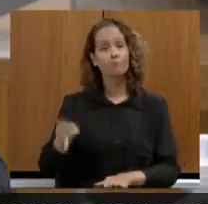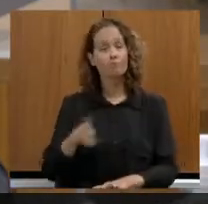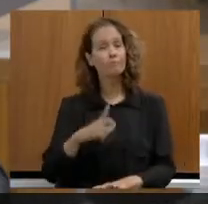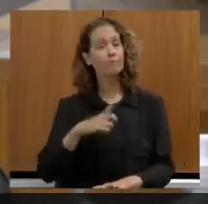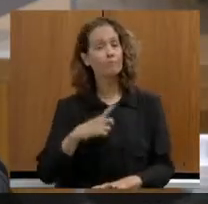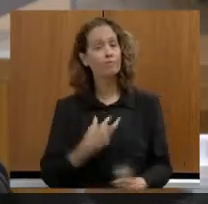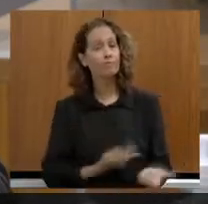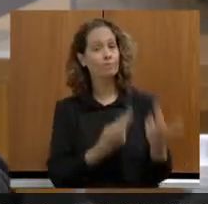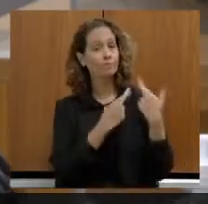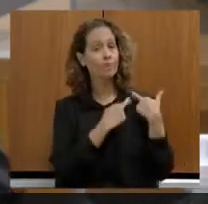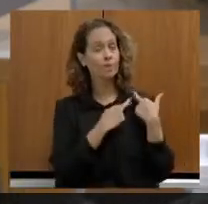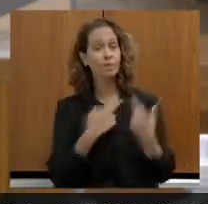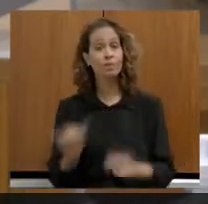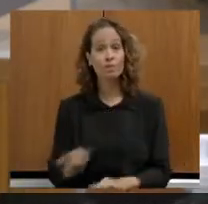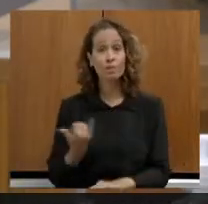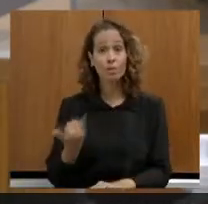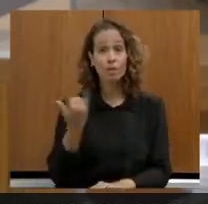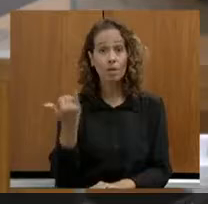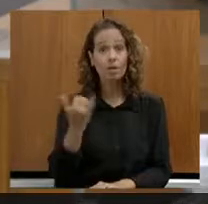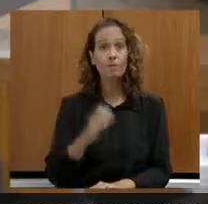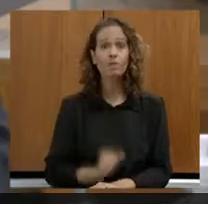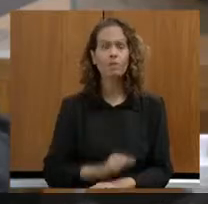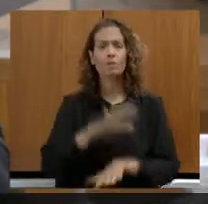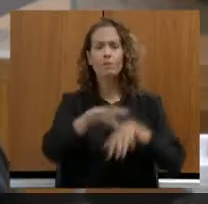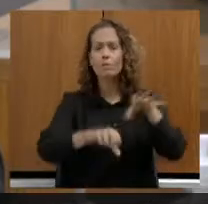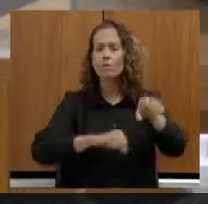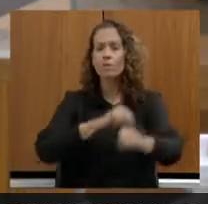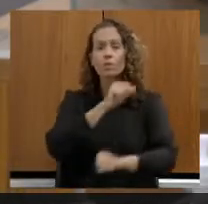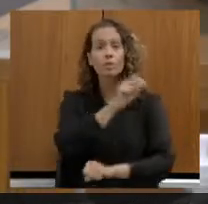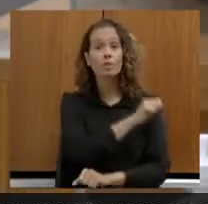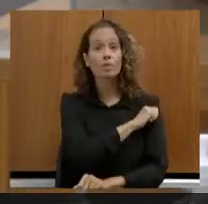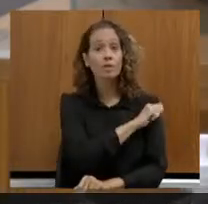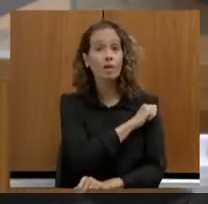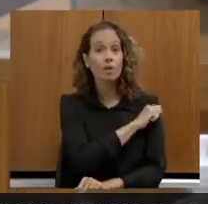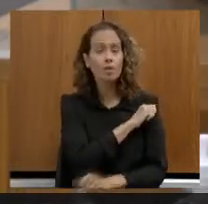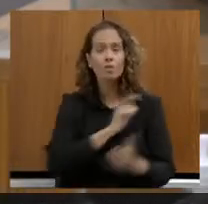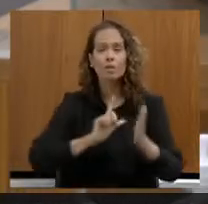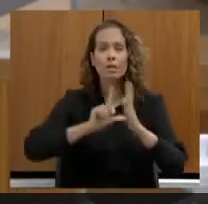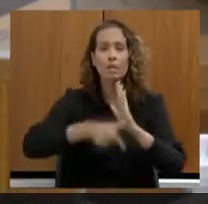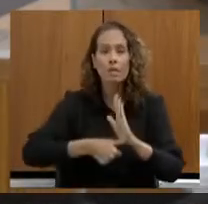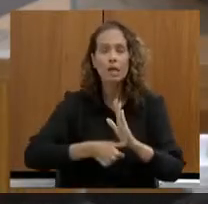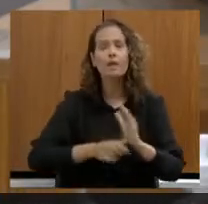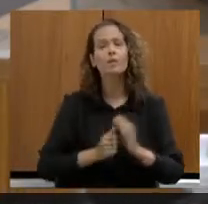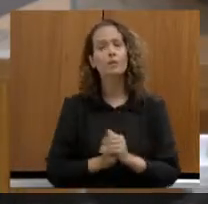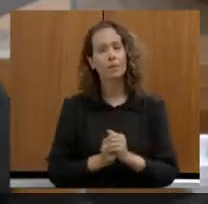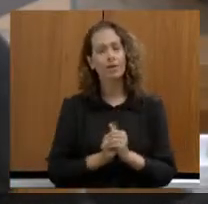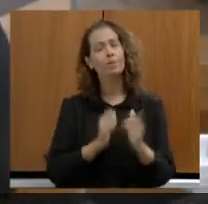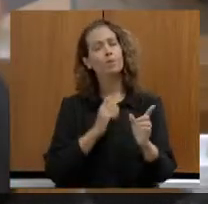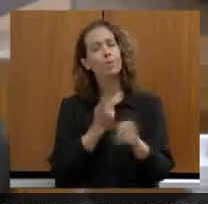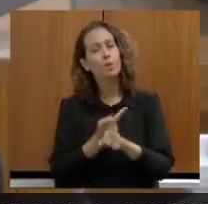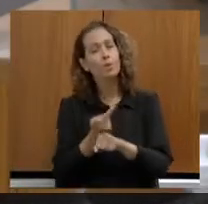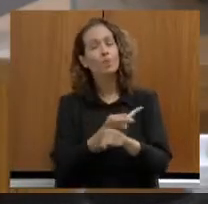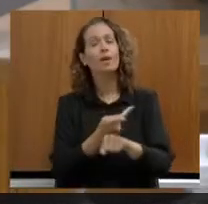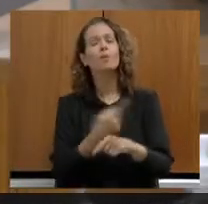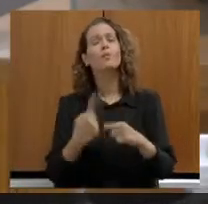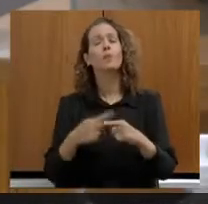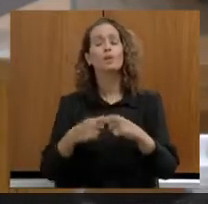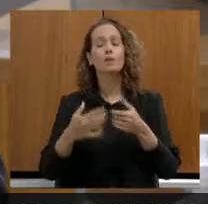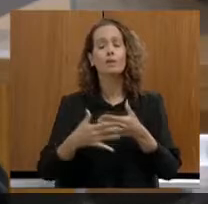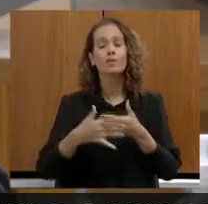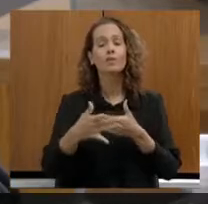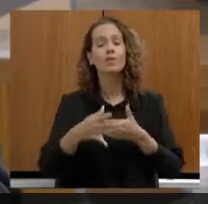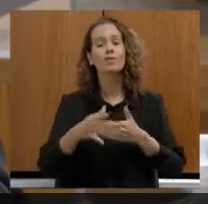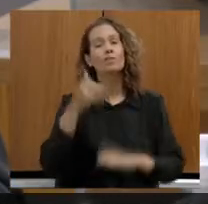tarefa importante que é buscar esses alunos que Ficaram para trás para não deixar eles sofrerem lá na frente